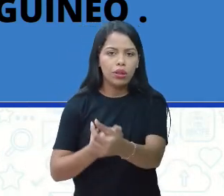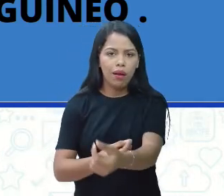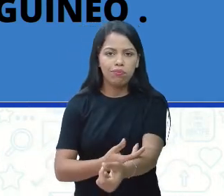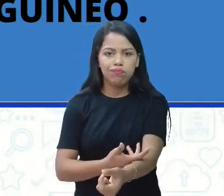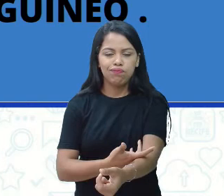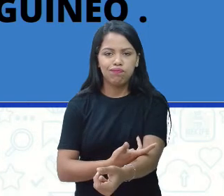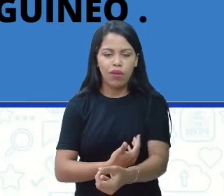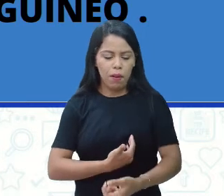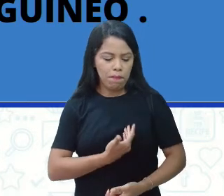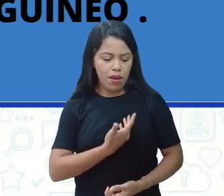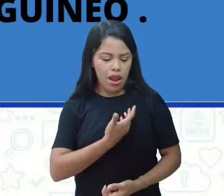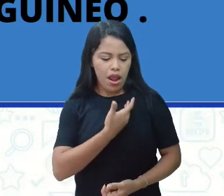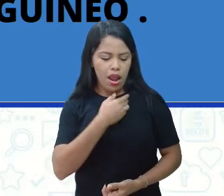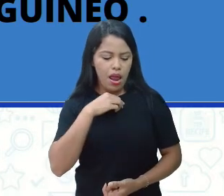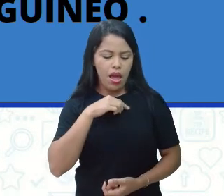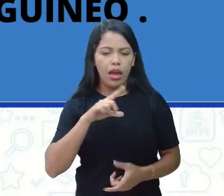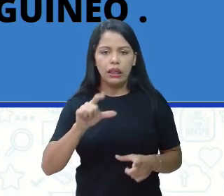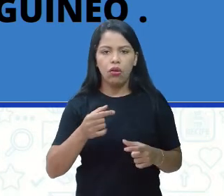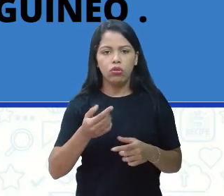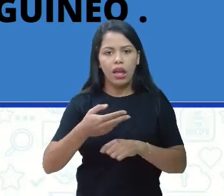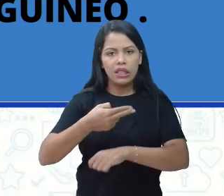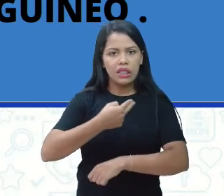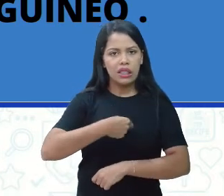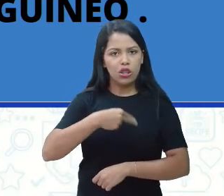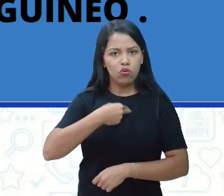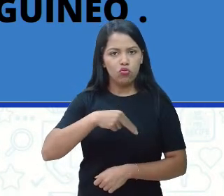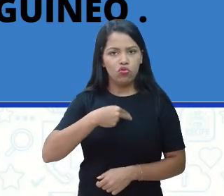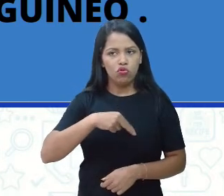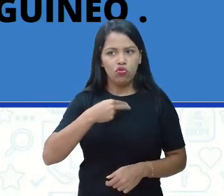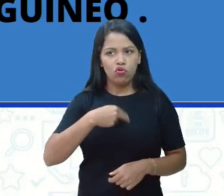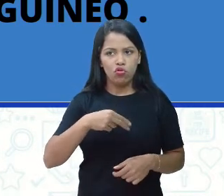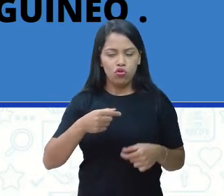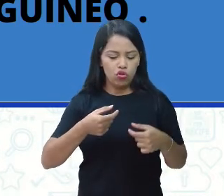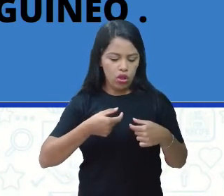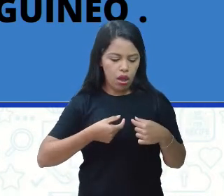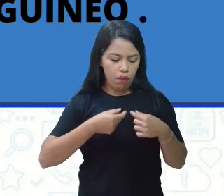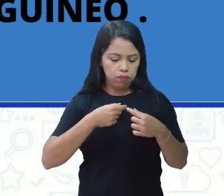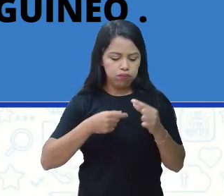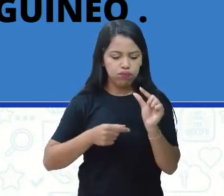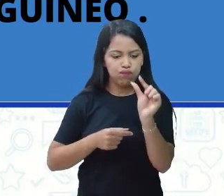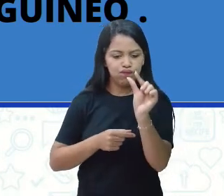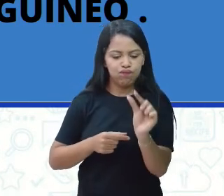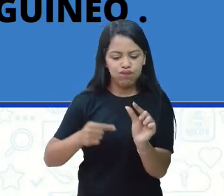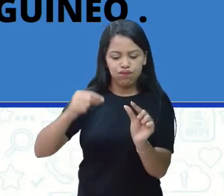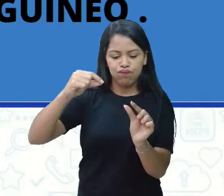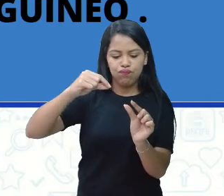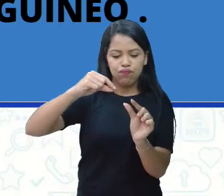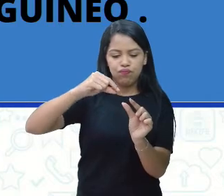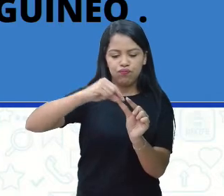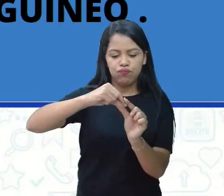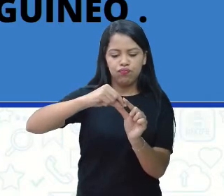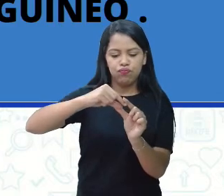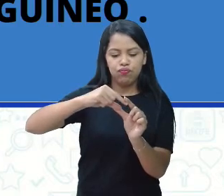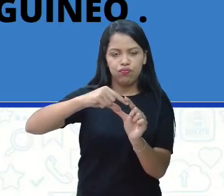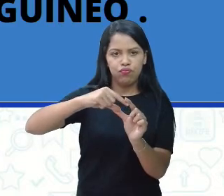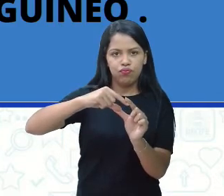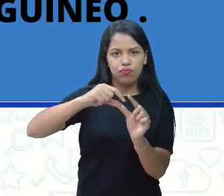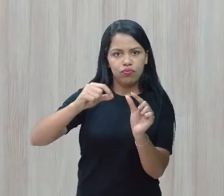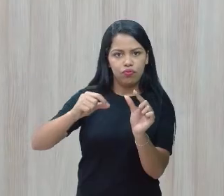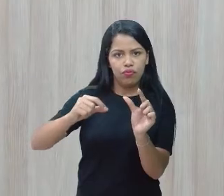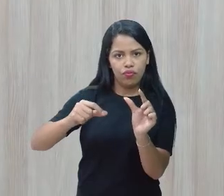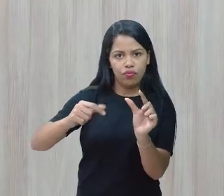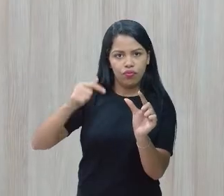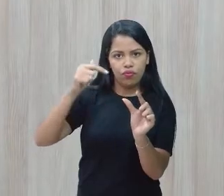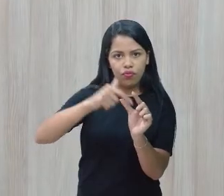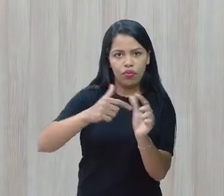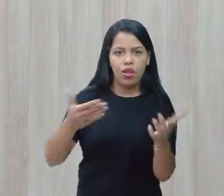cirurgia, há algum dispositivo que ele tende a abrir, a desobstruir essa gordura no caso de uma emergência. Eu vou chamar a